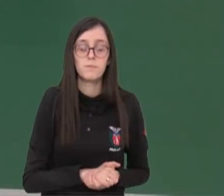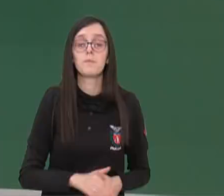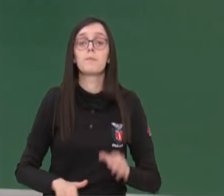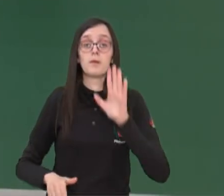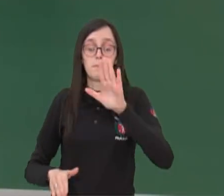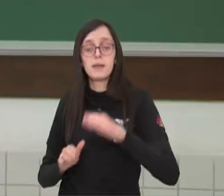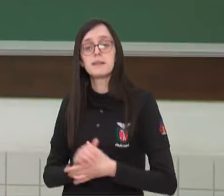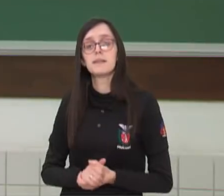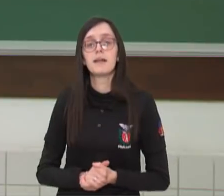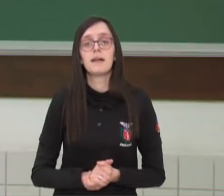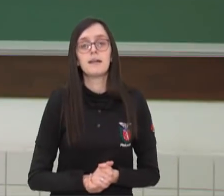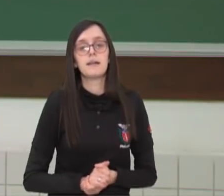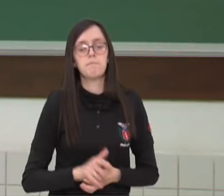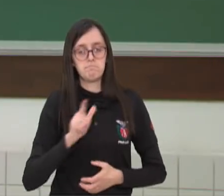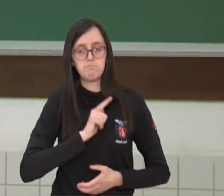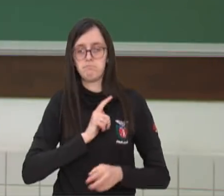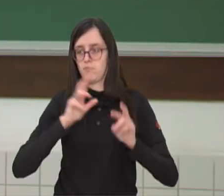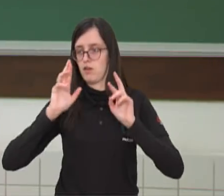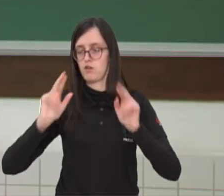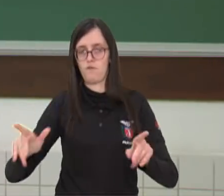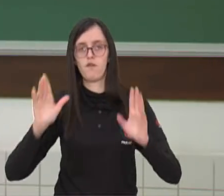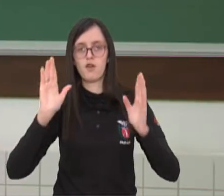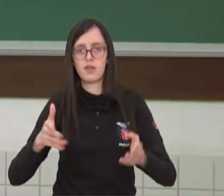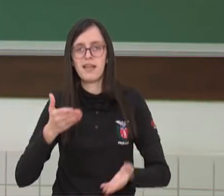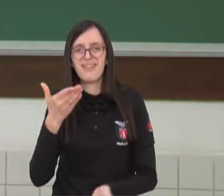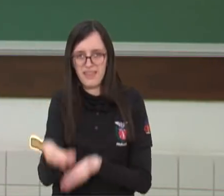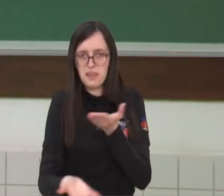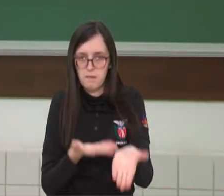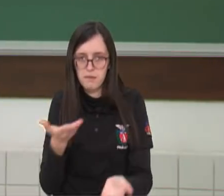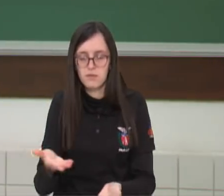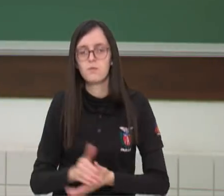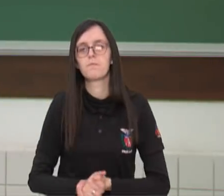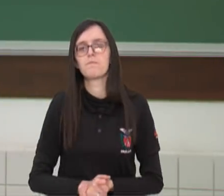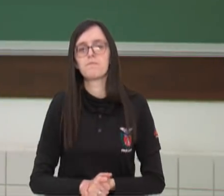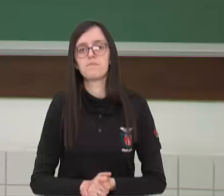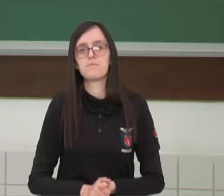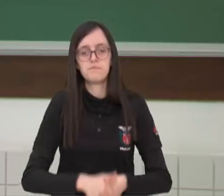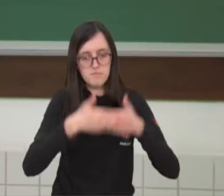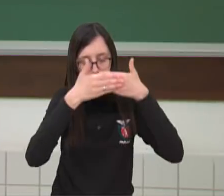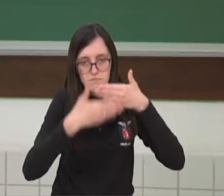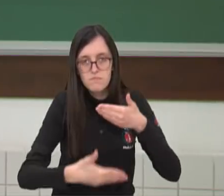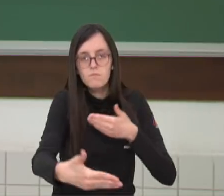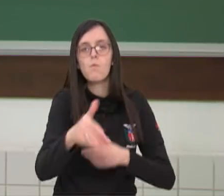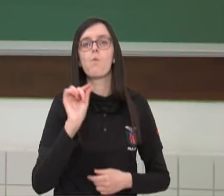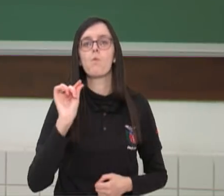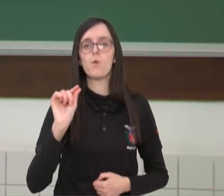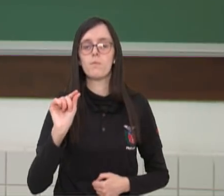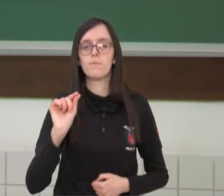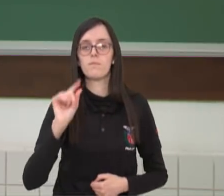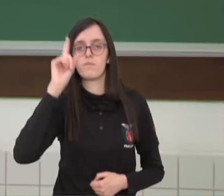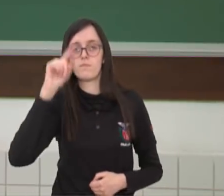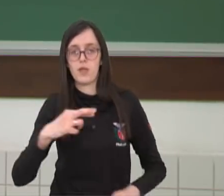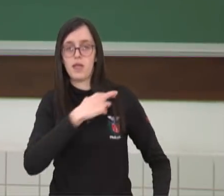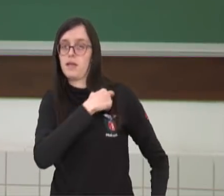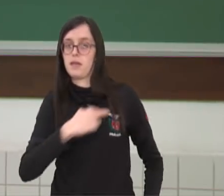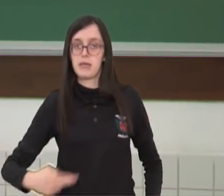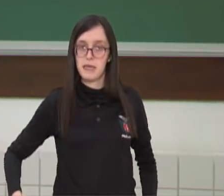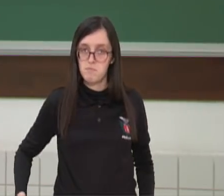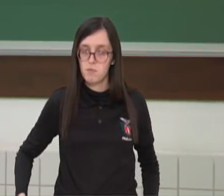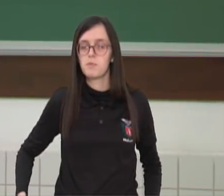Ei, já que tem essa diferença aí de tratamento, a partir da